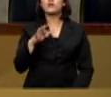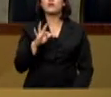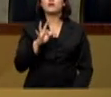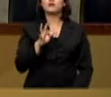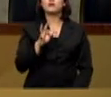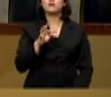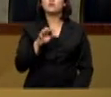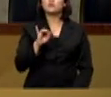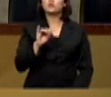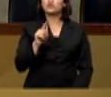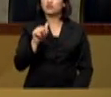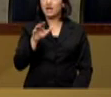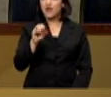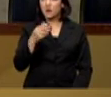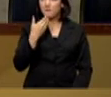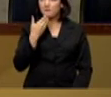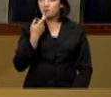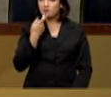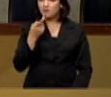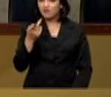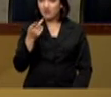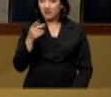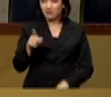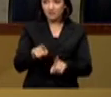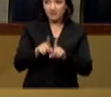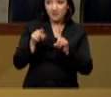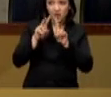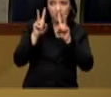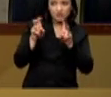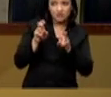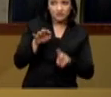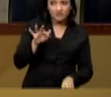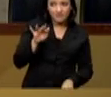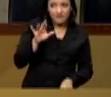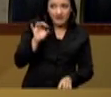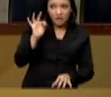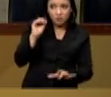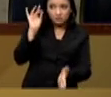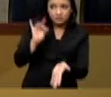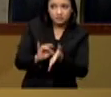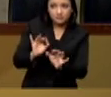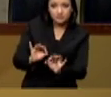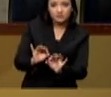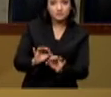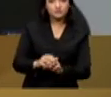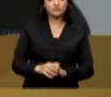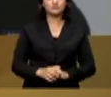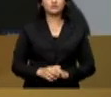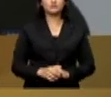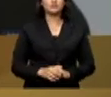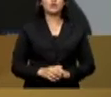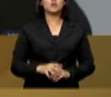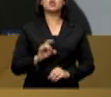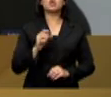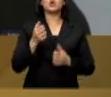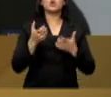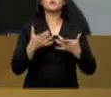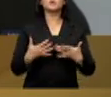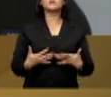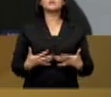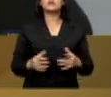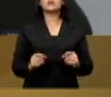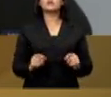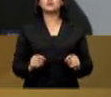Eu vejo que vossa senhoria também pediu a palavra. Pois não, presidente, que apenas um esclarecimento,